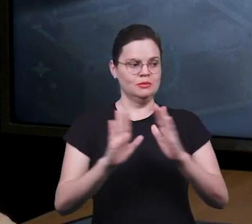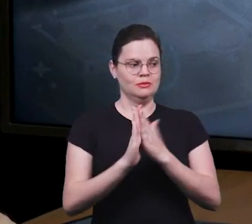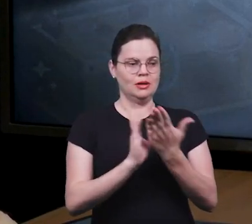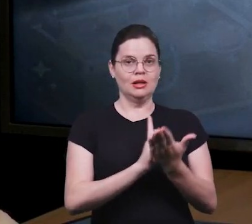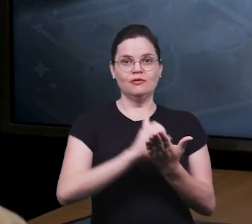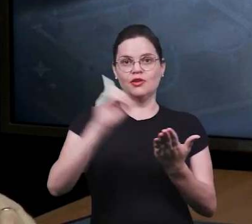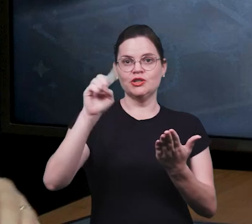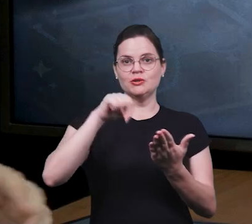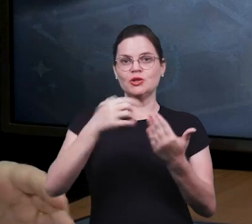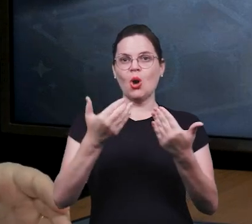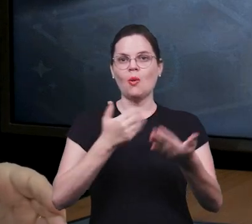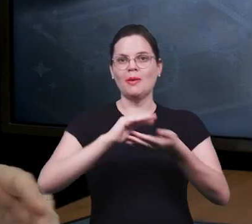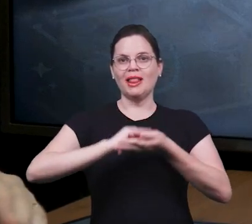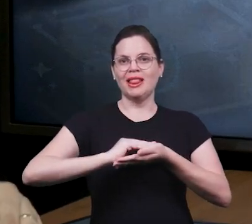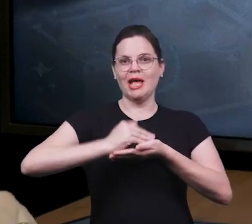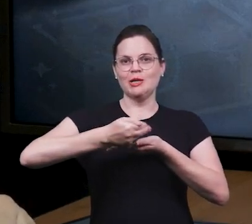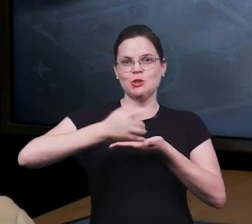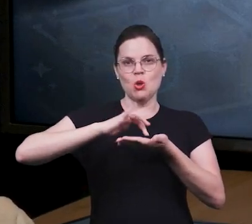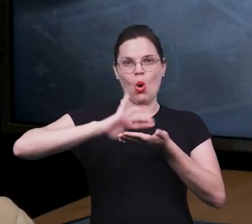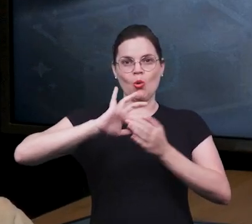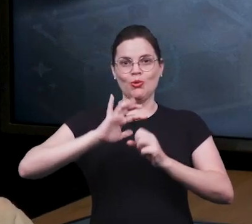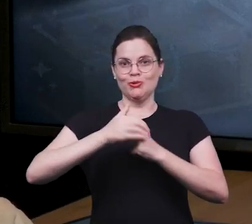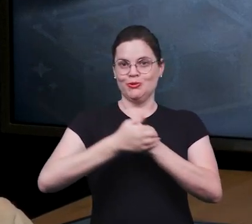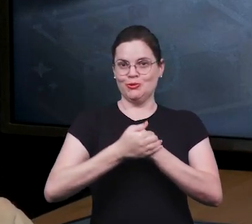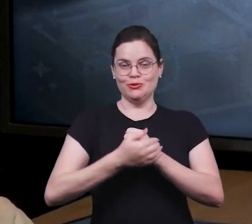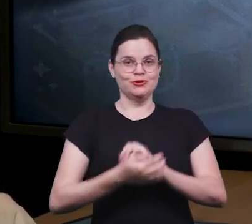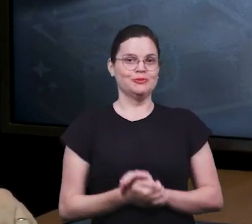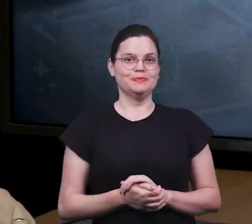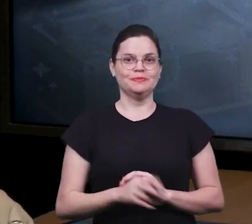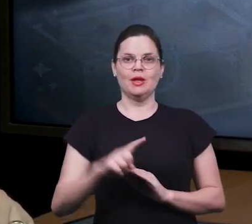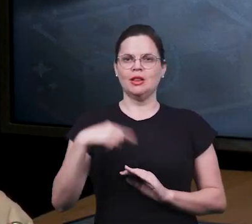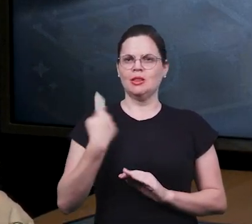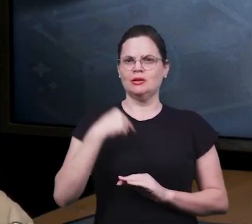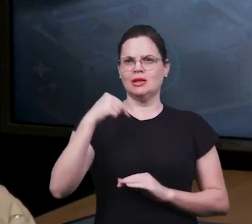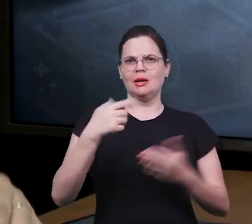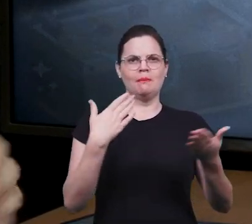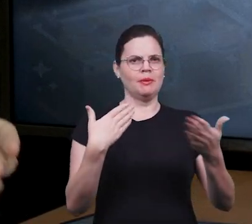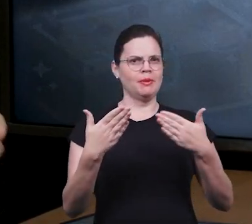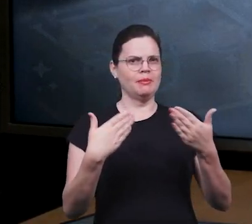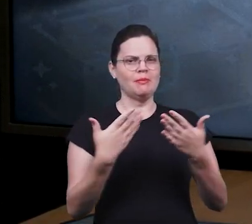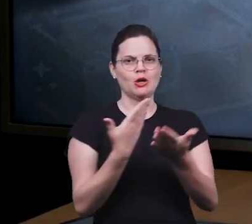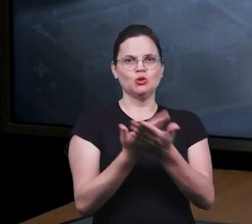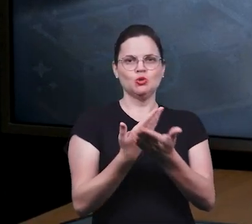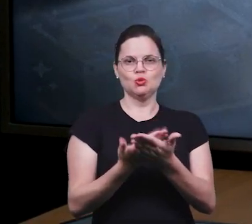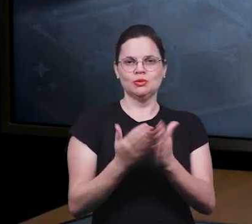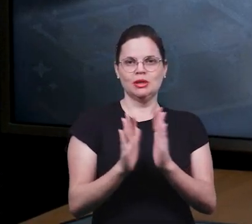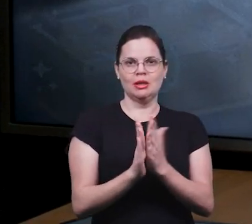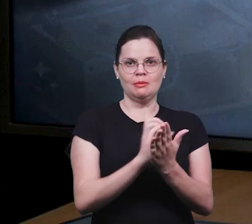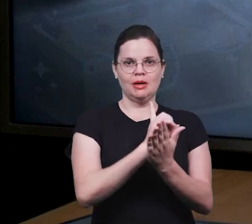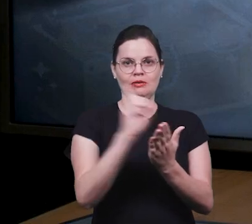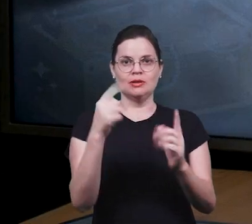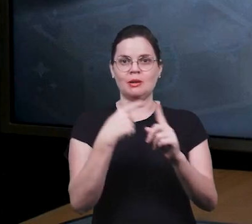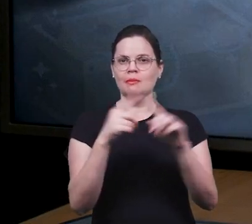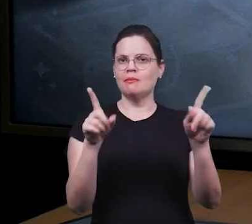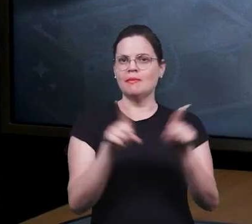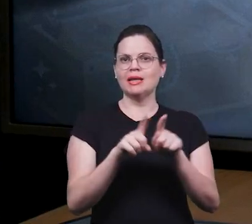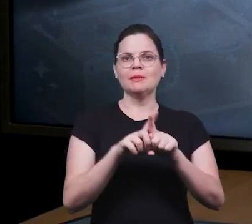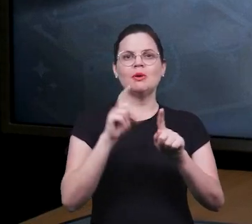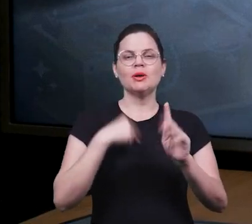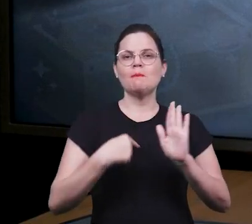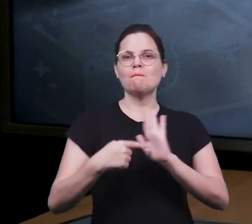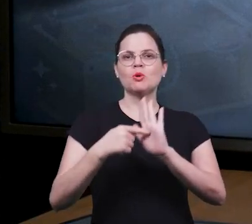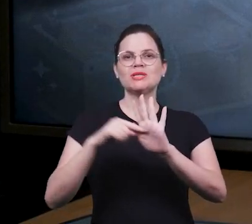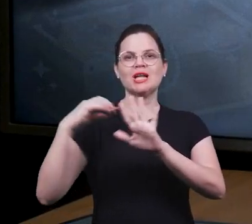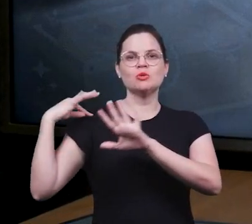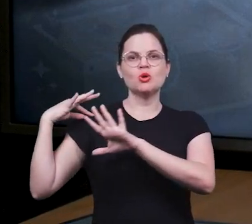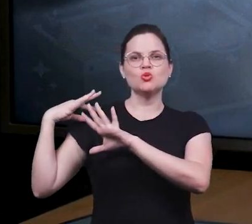Escondido. Nós nos reunimos para estudarmos a palavra do Senhor, mas fazendo uma síntese, como dissemos nos programas